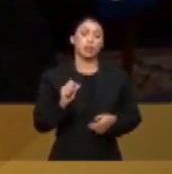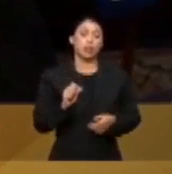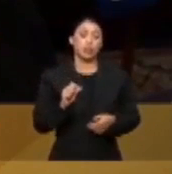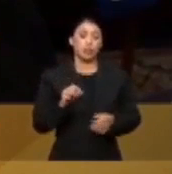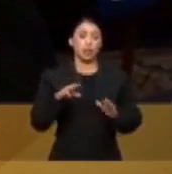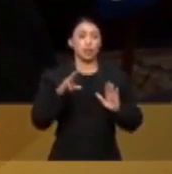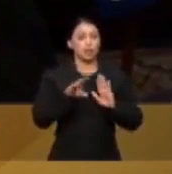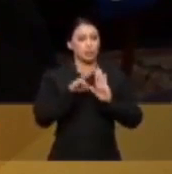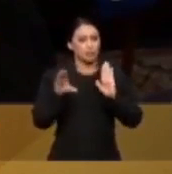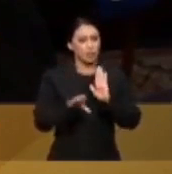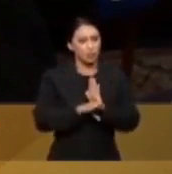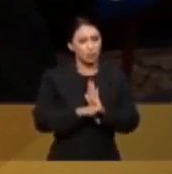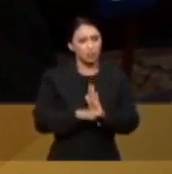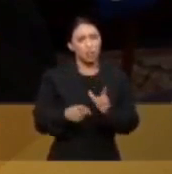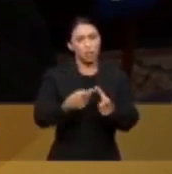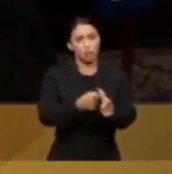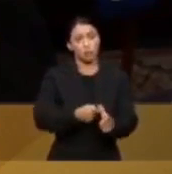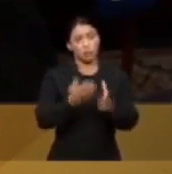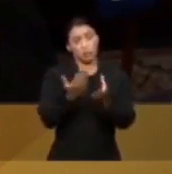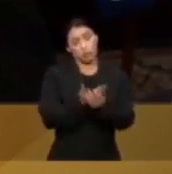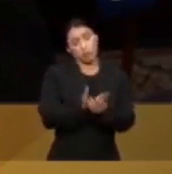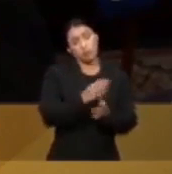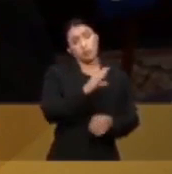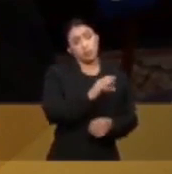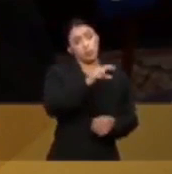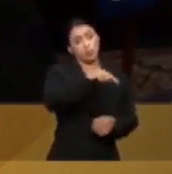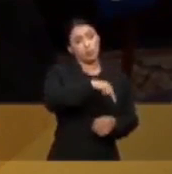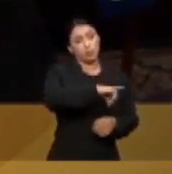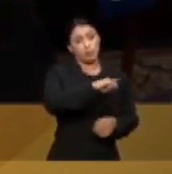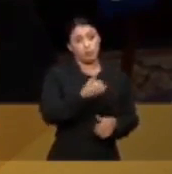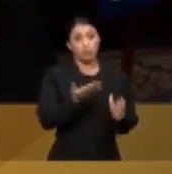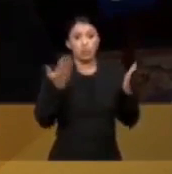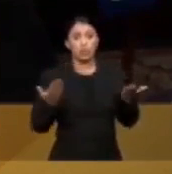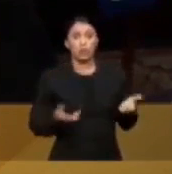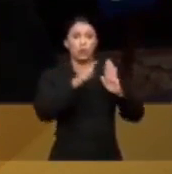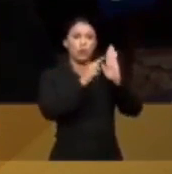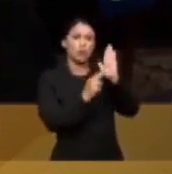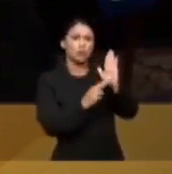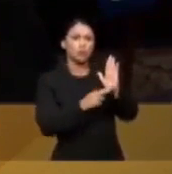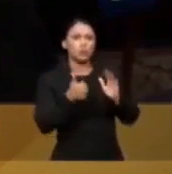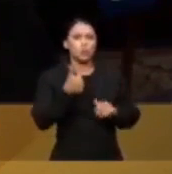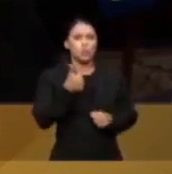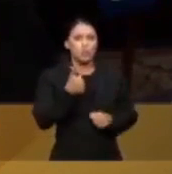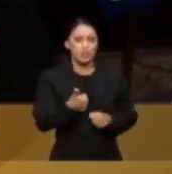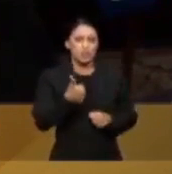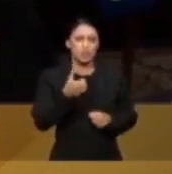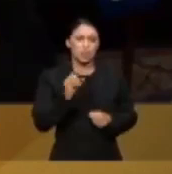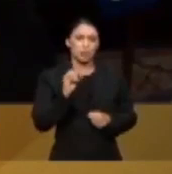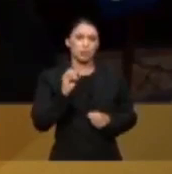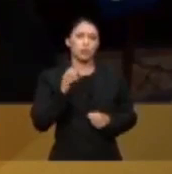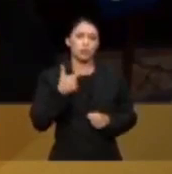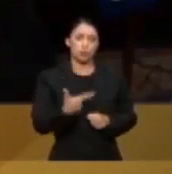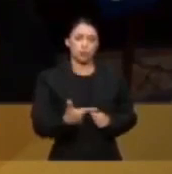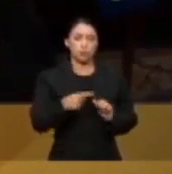cautelar suspendendo a tramitação do processo no Conselho. A norma do artigo 102, inciso 1º, a linha